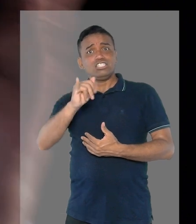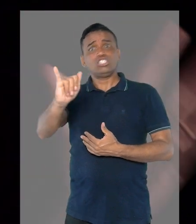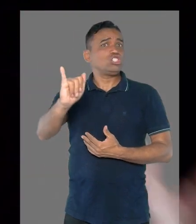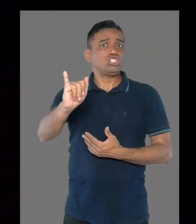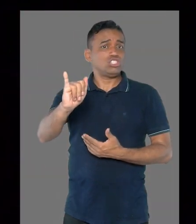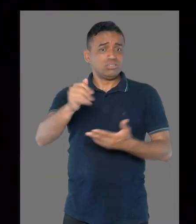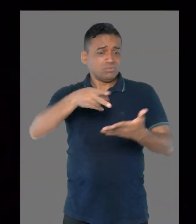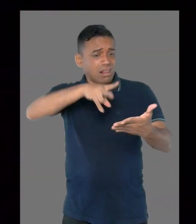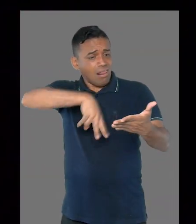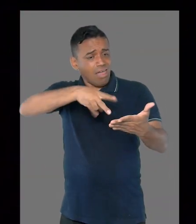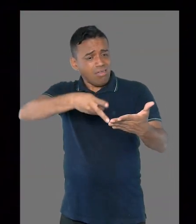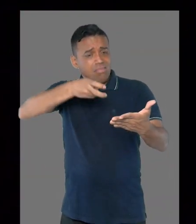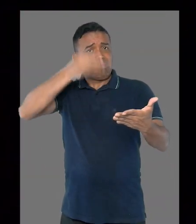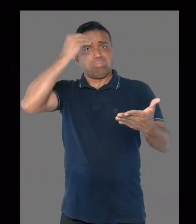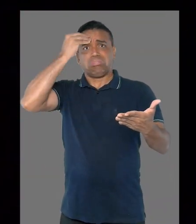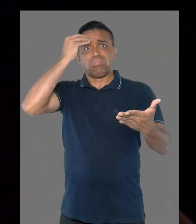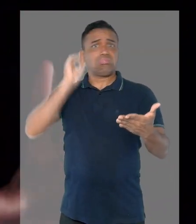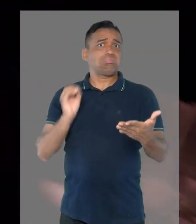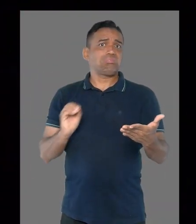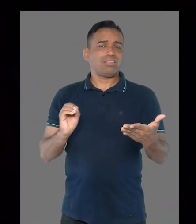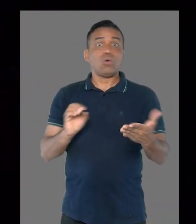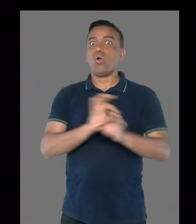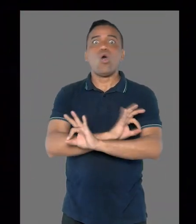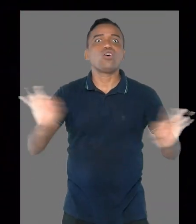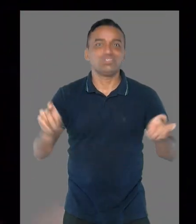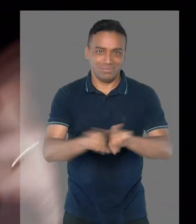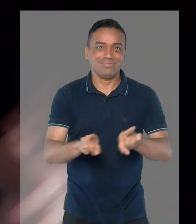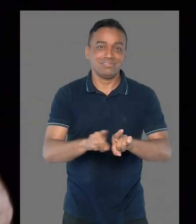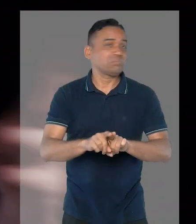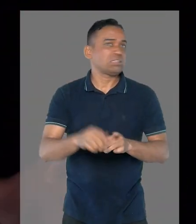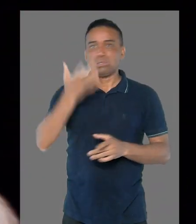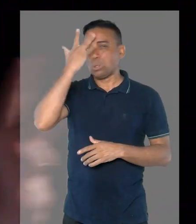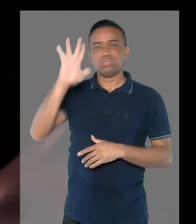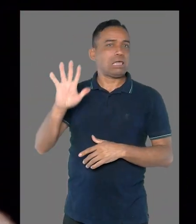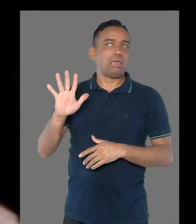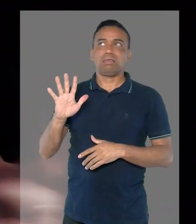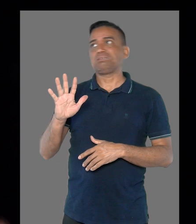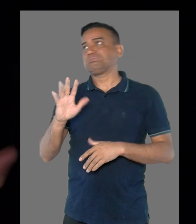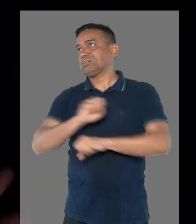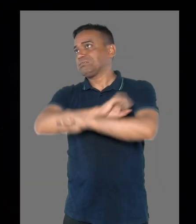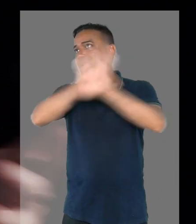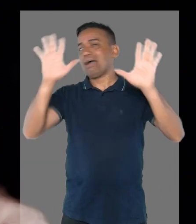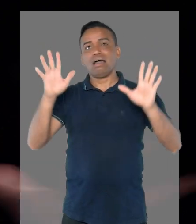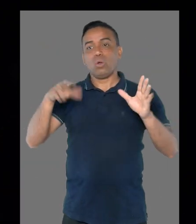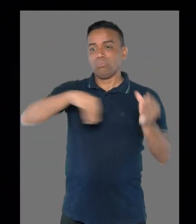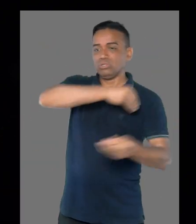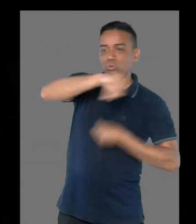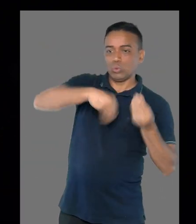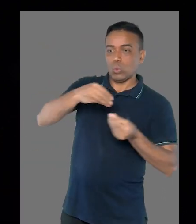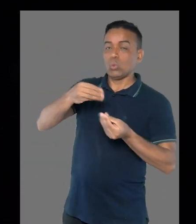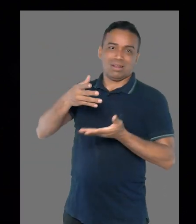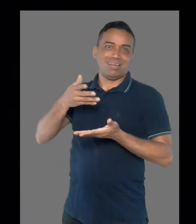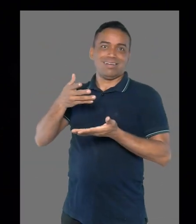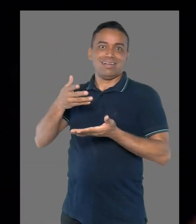lidando com o não entender, assim. Eu acho isso ótimo também. Então, eu não sei exatamente como as coisas se misturam